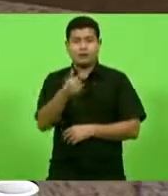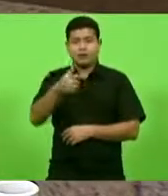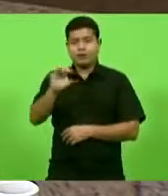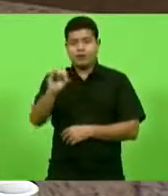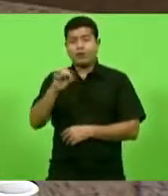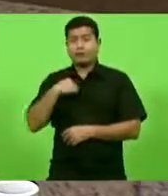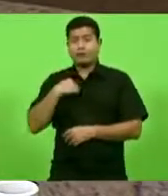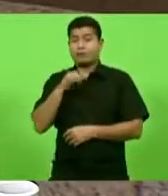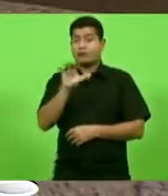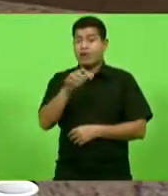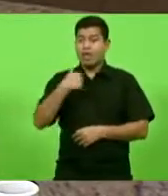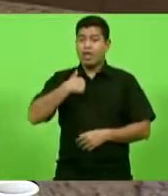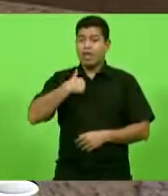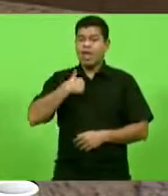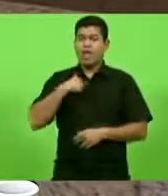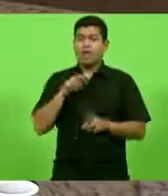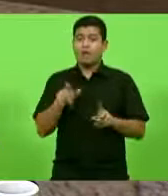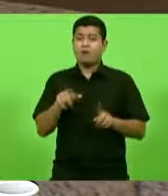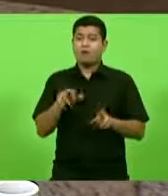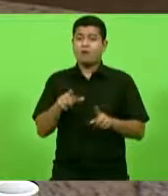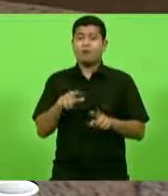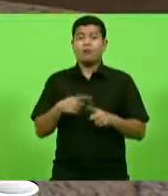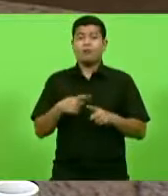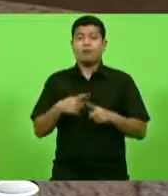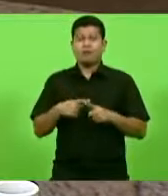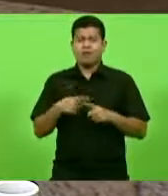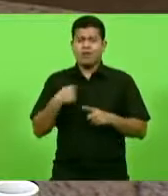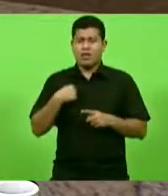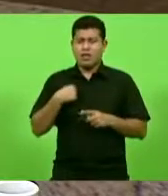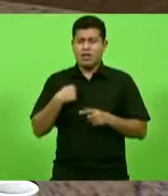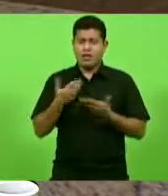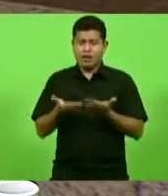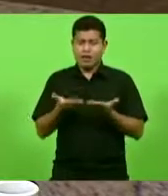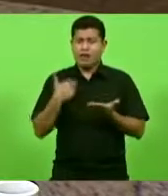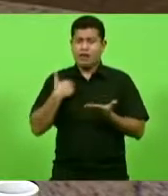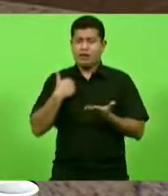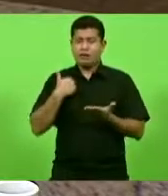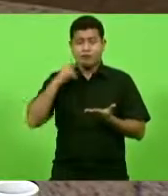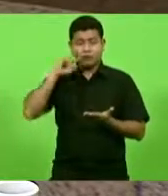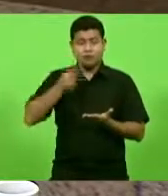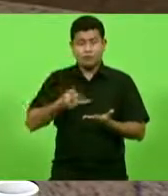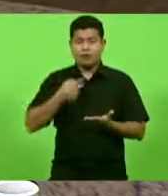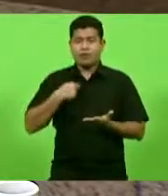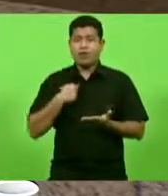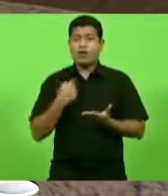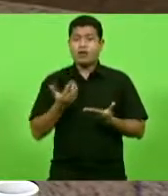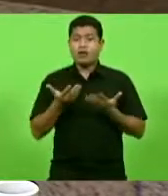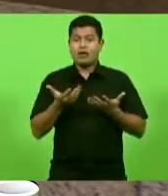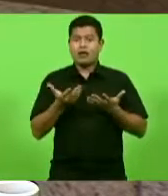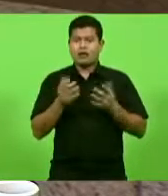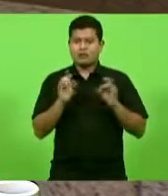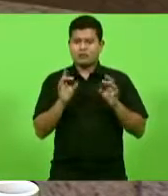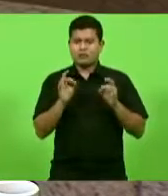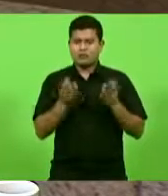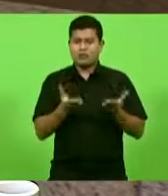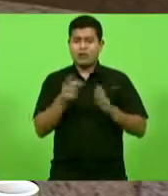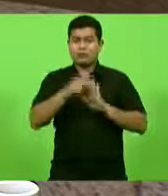fato diferenciado, por isso o meu carinho por esse projeto de lei. Quando eu tinha 4 anos de